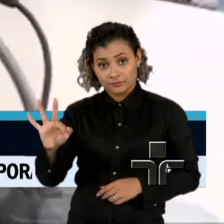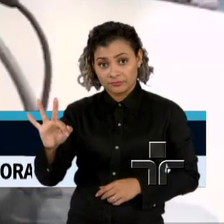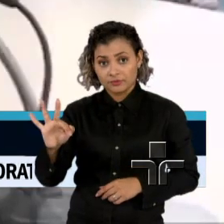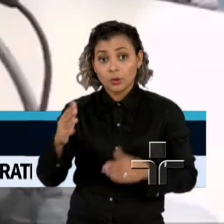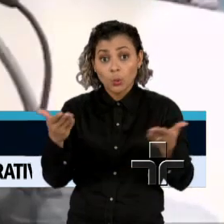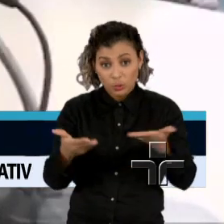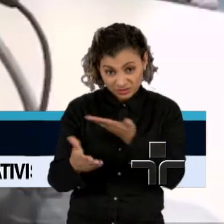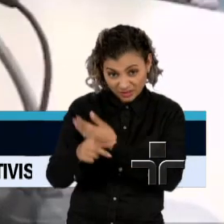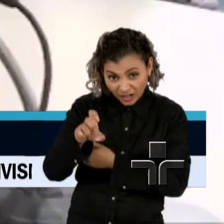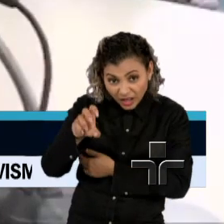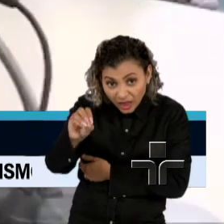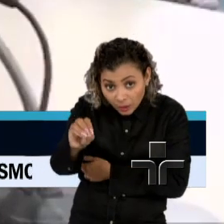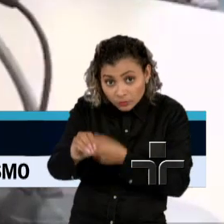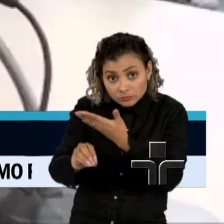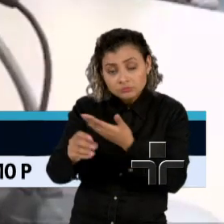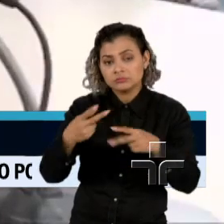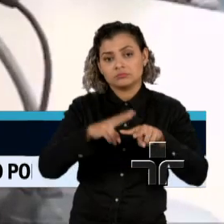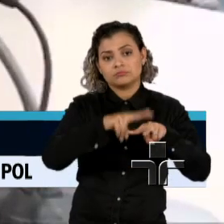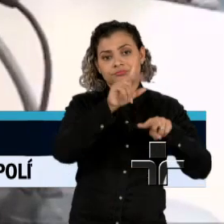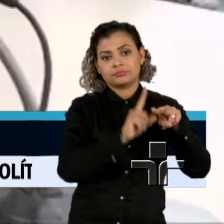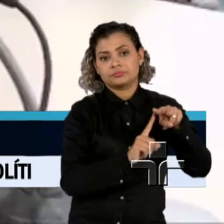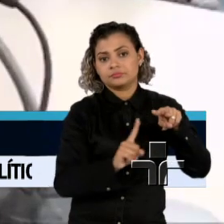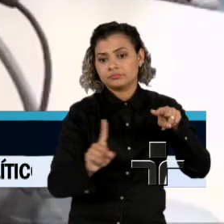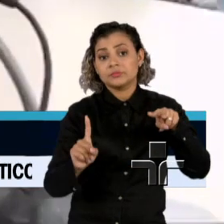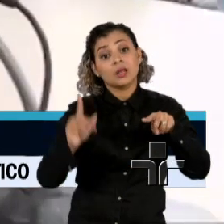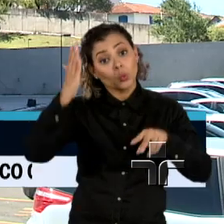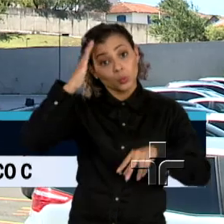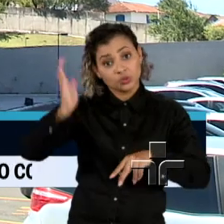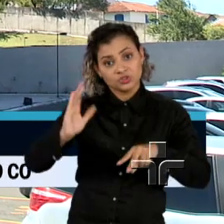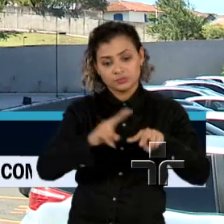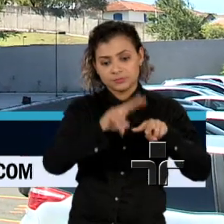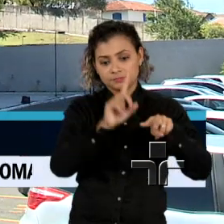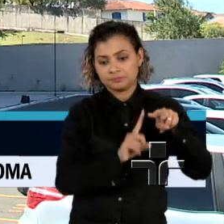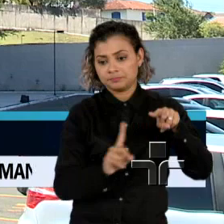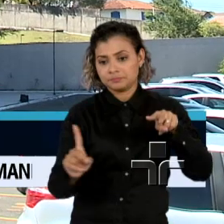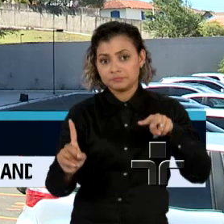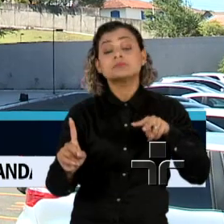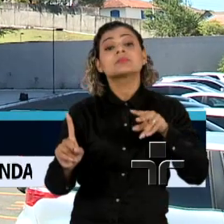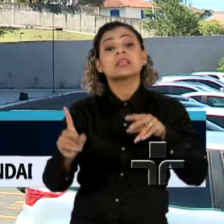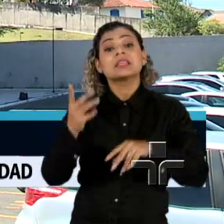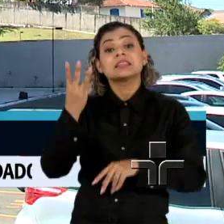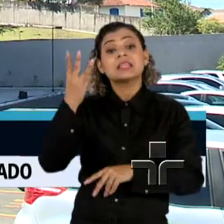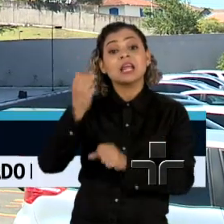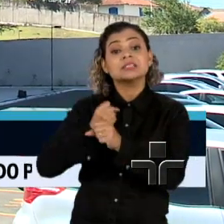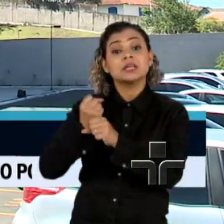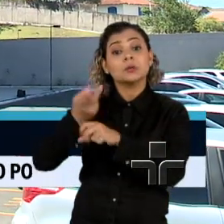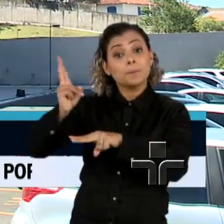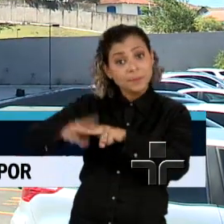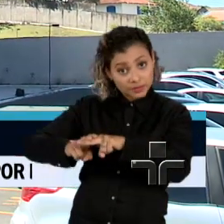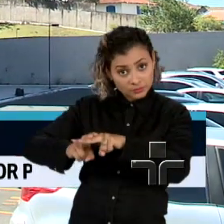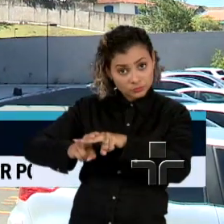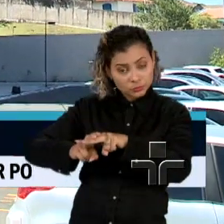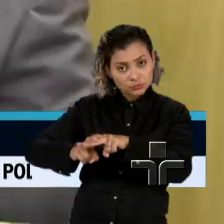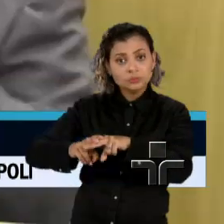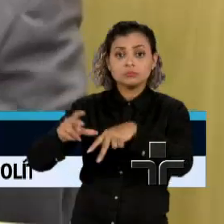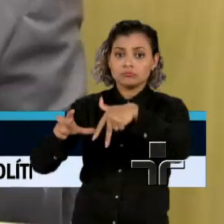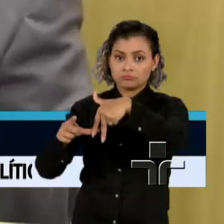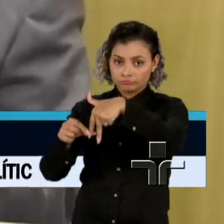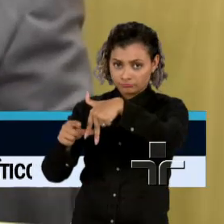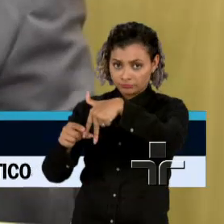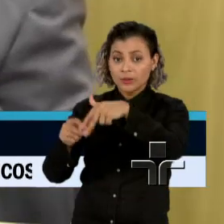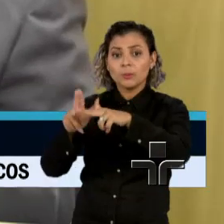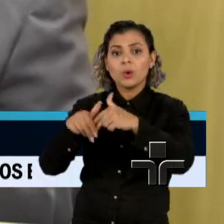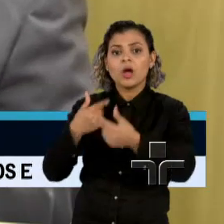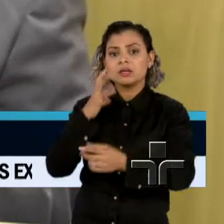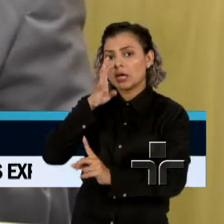Léo Pinheiro deixou a carceragem da Polícia Federal em Curitiba, onde estava preso há 3 anos. Suas informações foram utilizadas